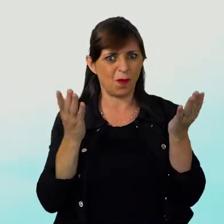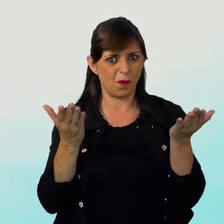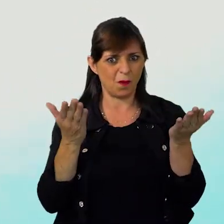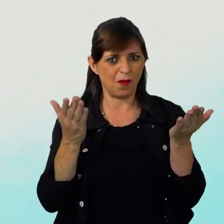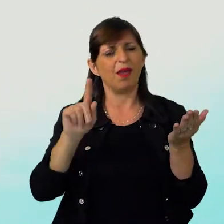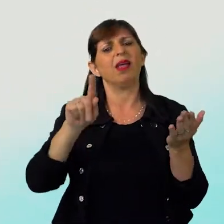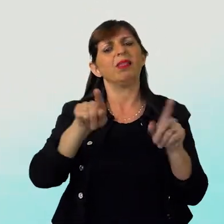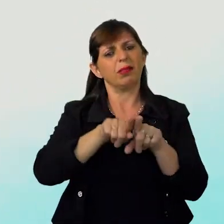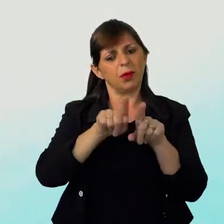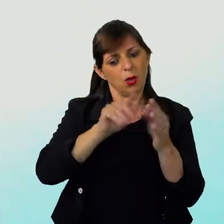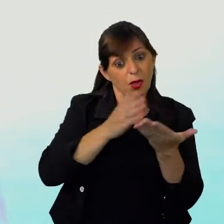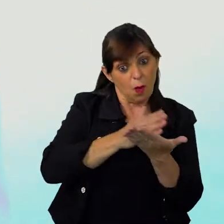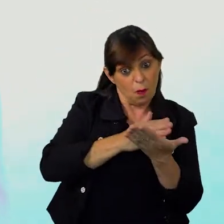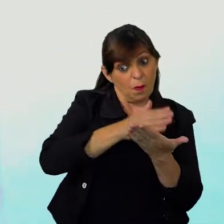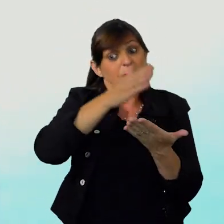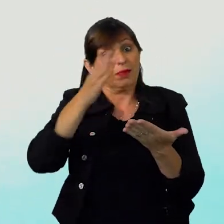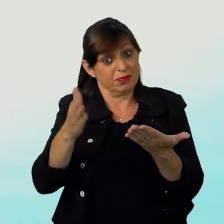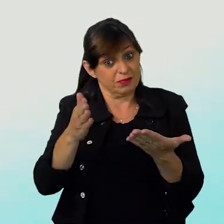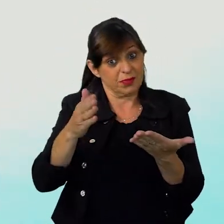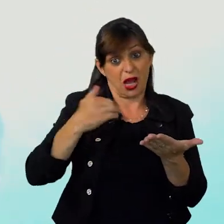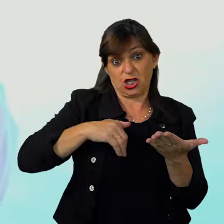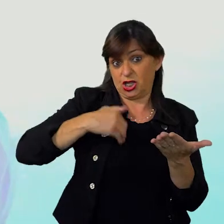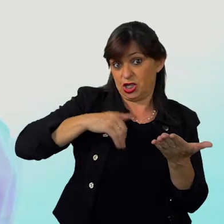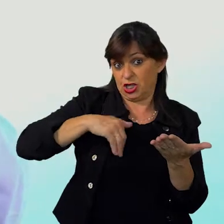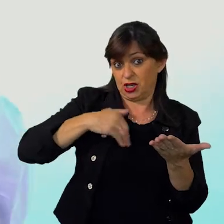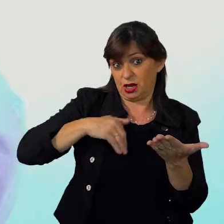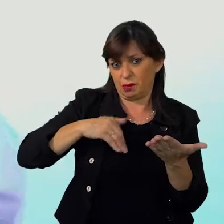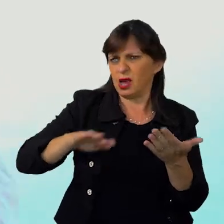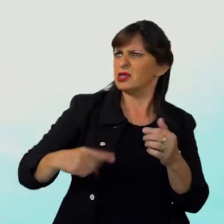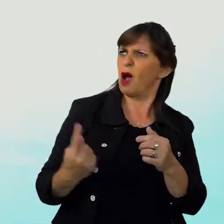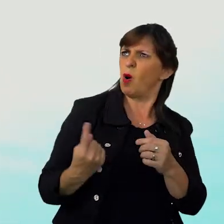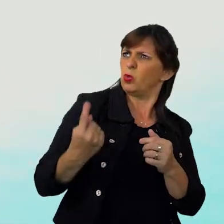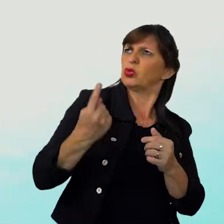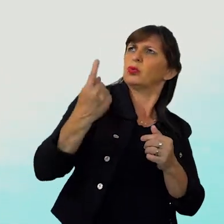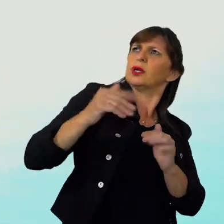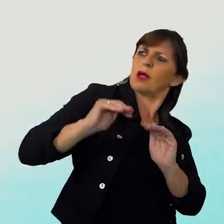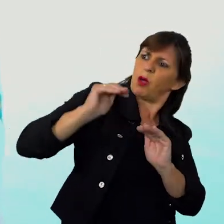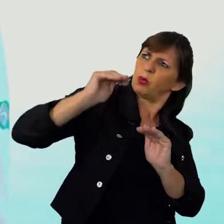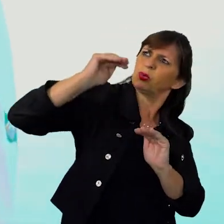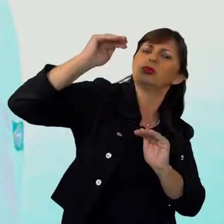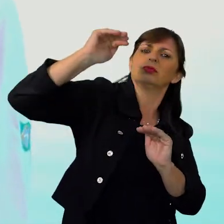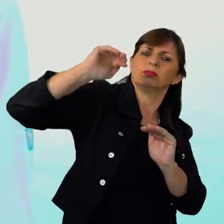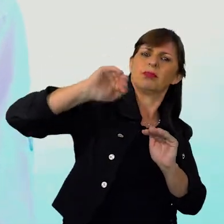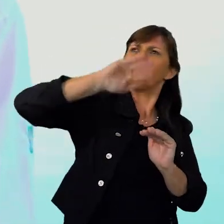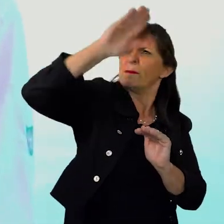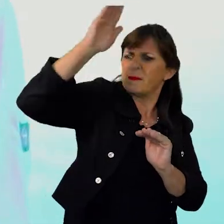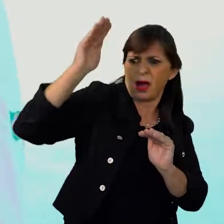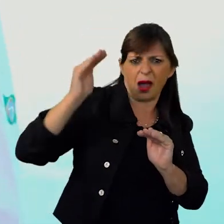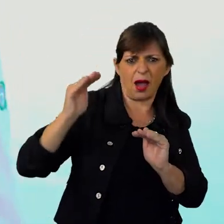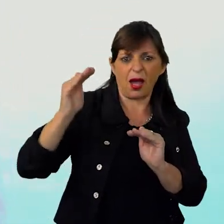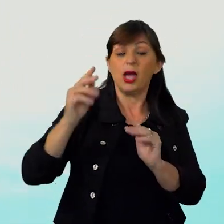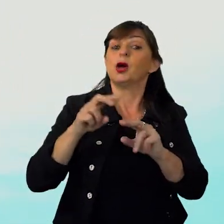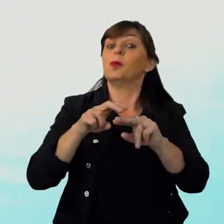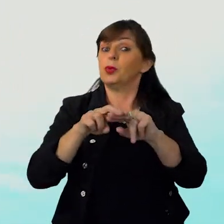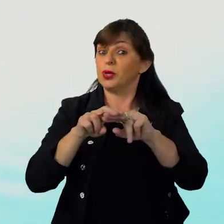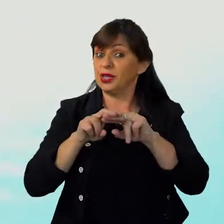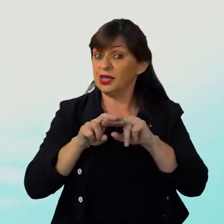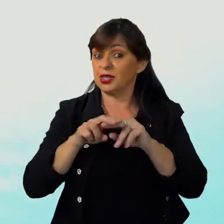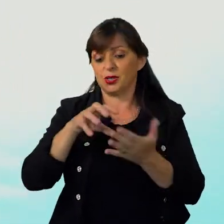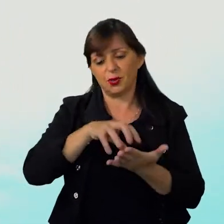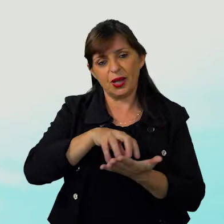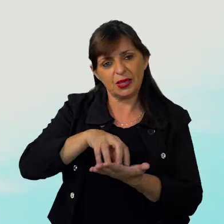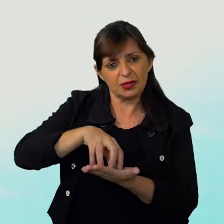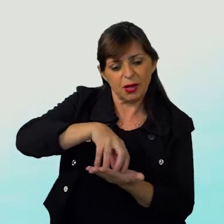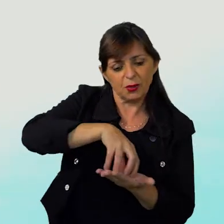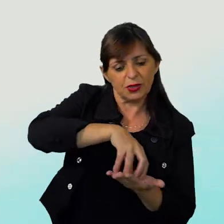do outro lado dela Argentina como vice O Clóvis é mais alto do lado Argentino então por isso as balsas tinha que passar pelo